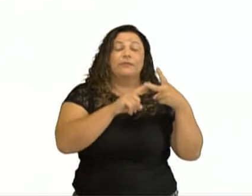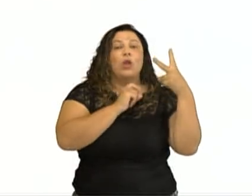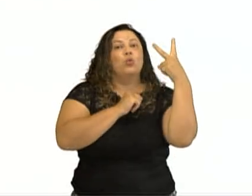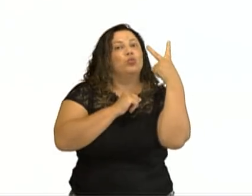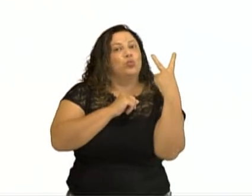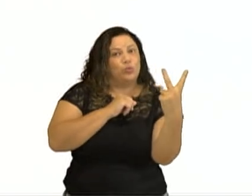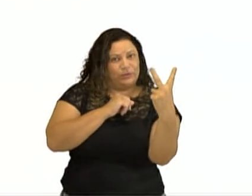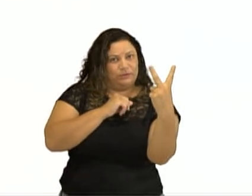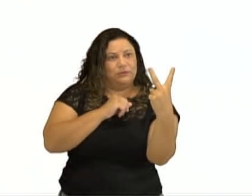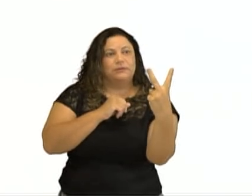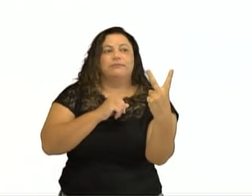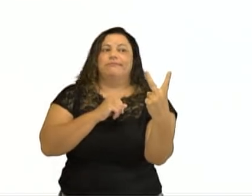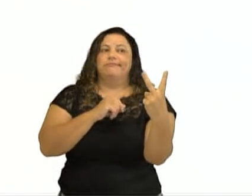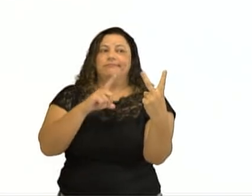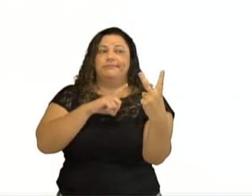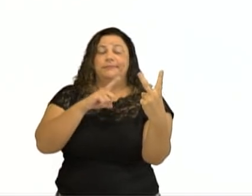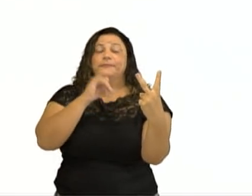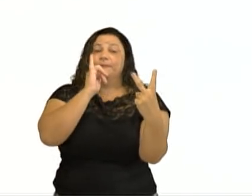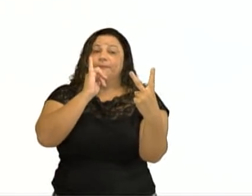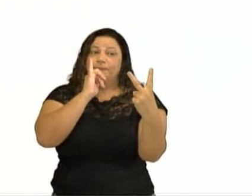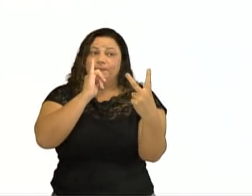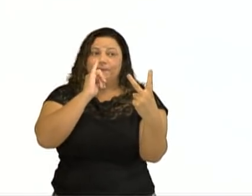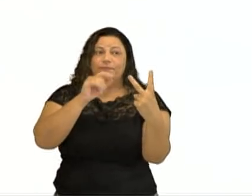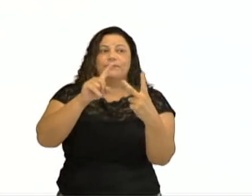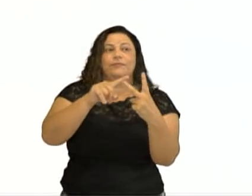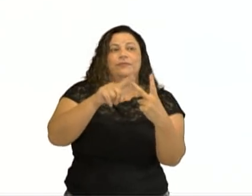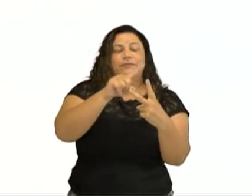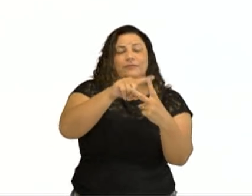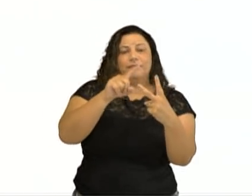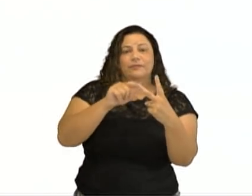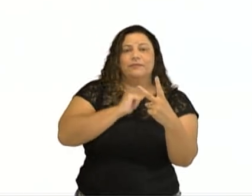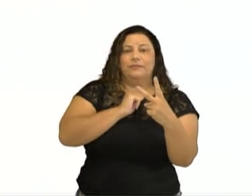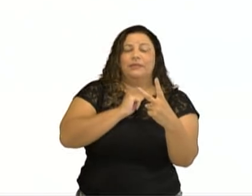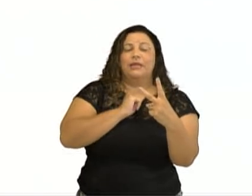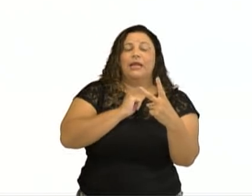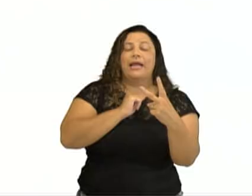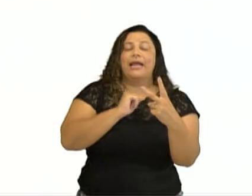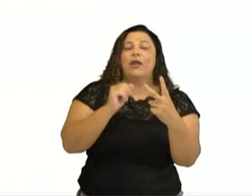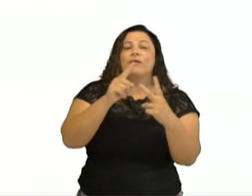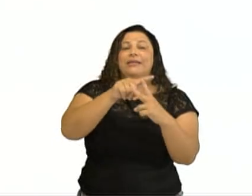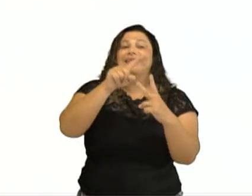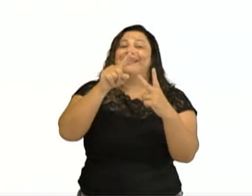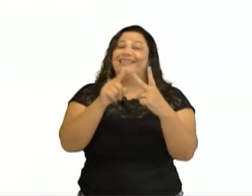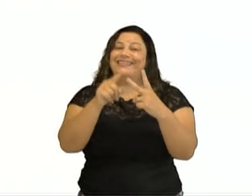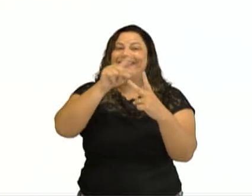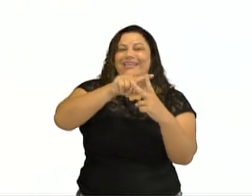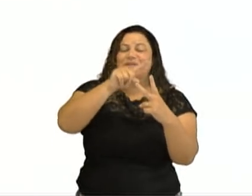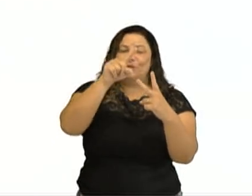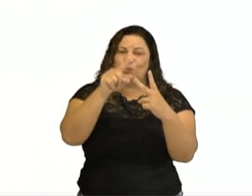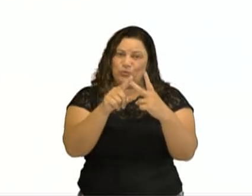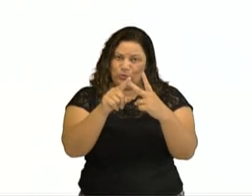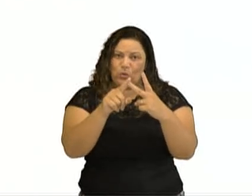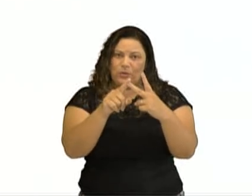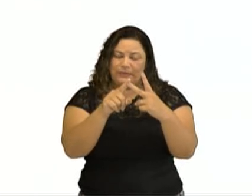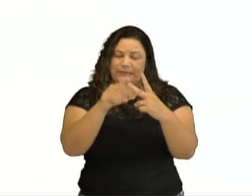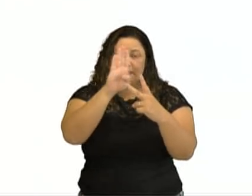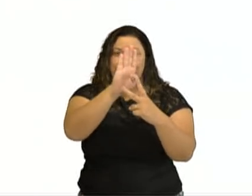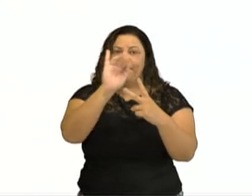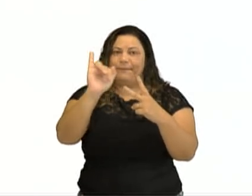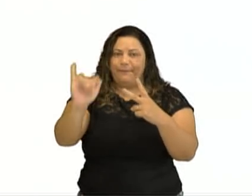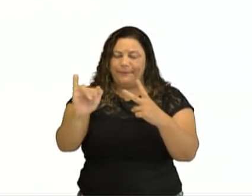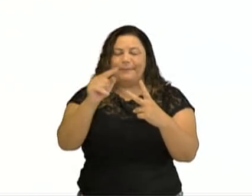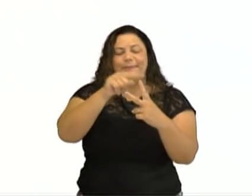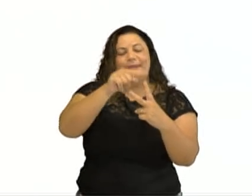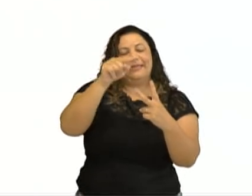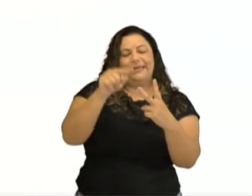nomes. Observem comigo aqui no quadro. É uma nomenclatura binominal. Como nós escrevemos o nosso nome com